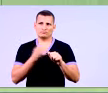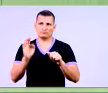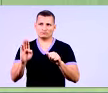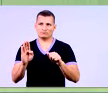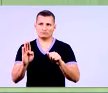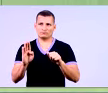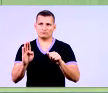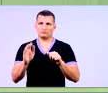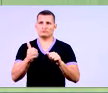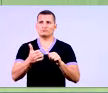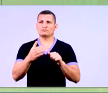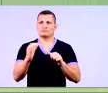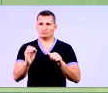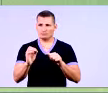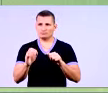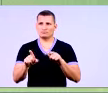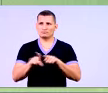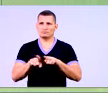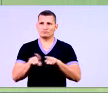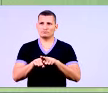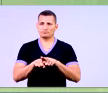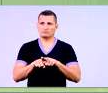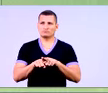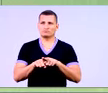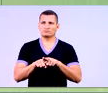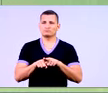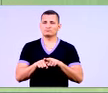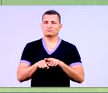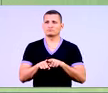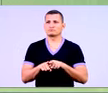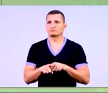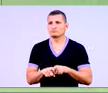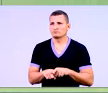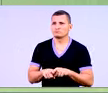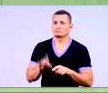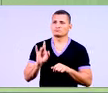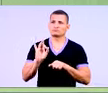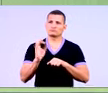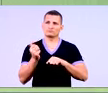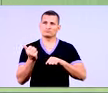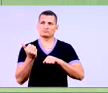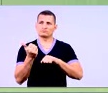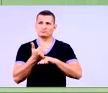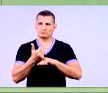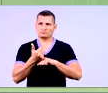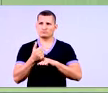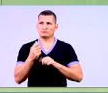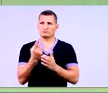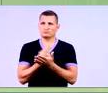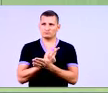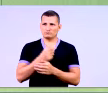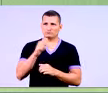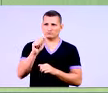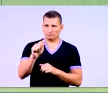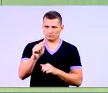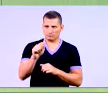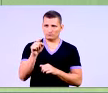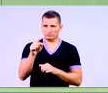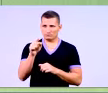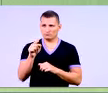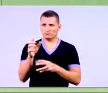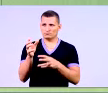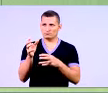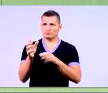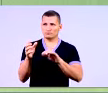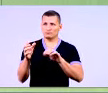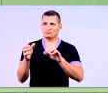passando também a valer 10 ou seja eu praticamente substituir o que aconteceu com a foi que como ele recebeu um valor